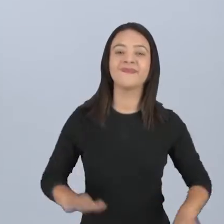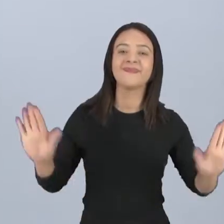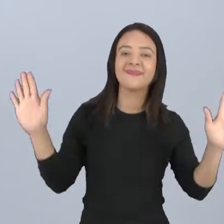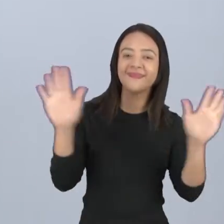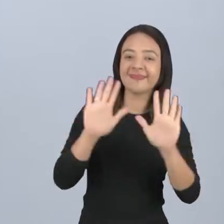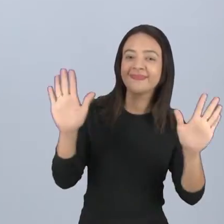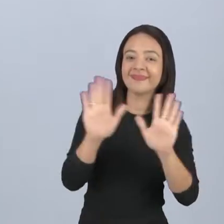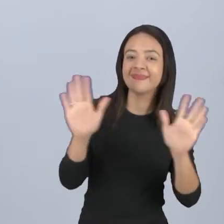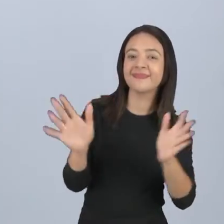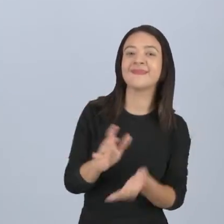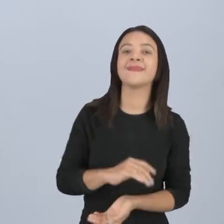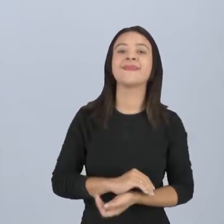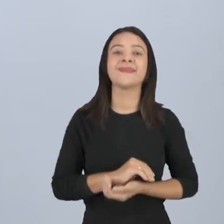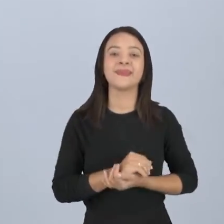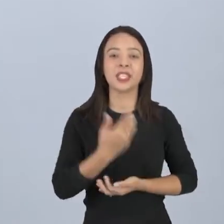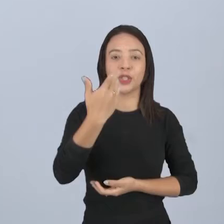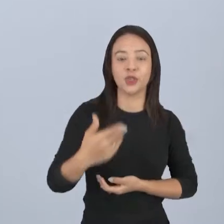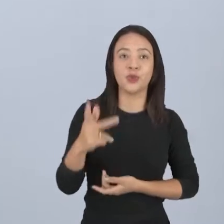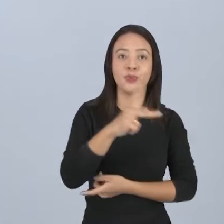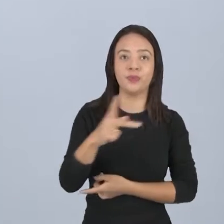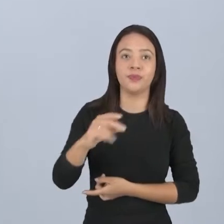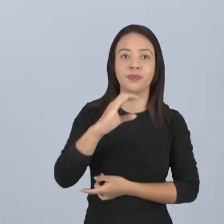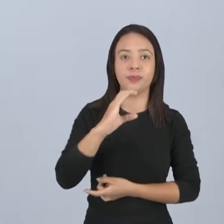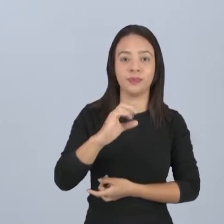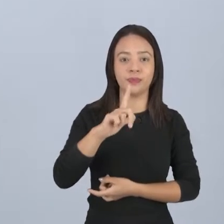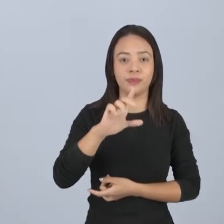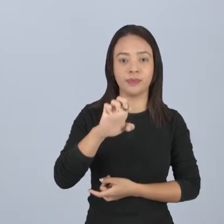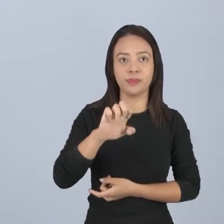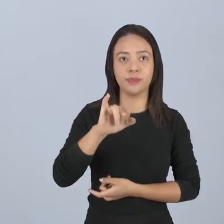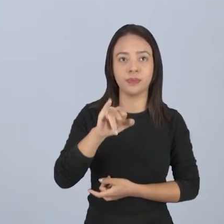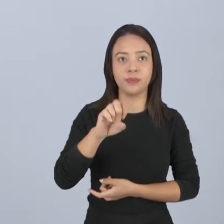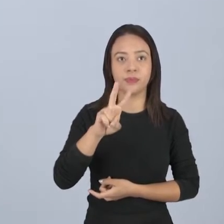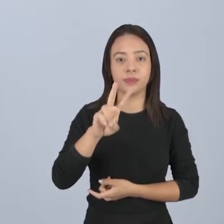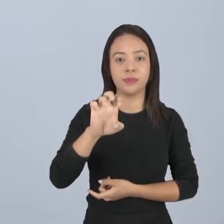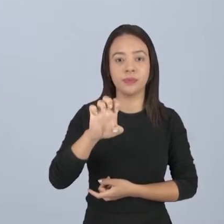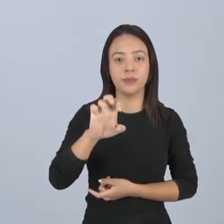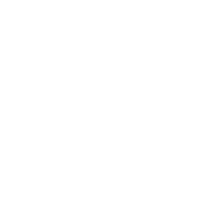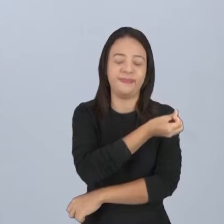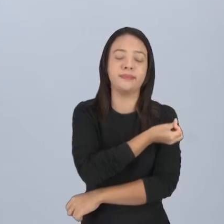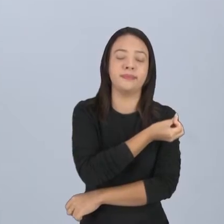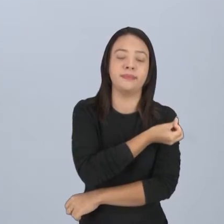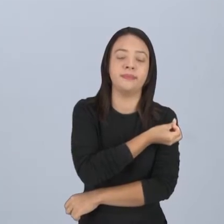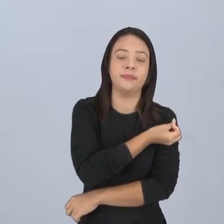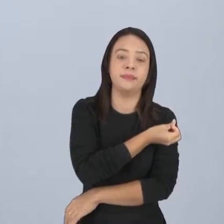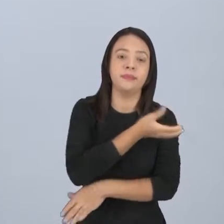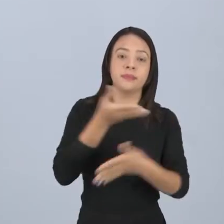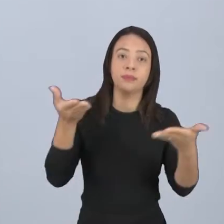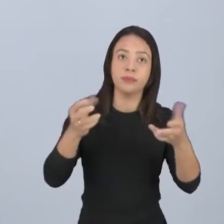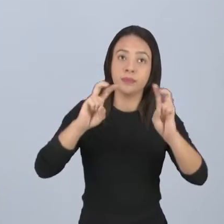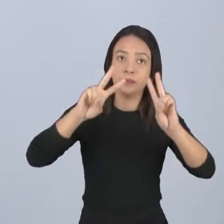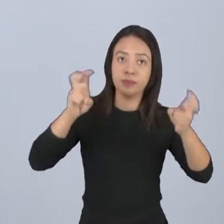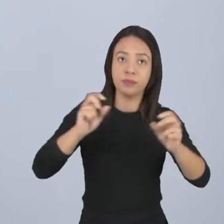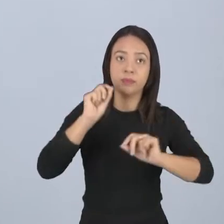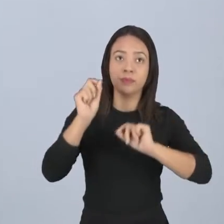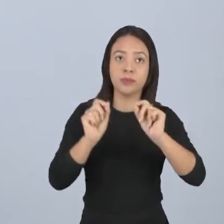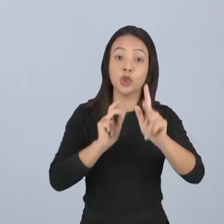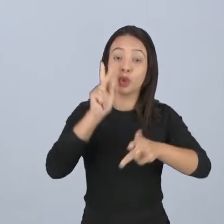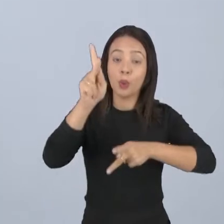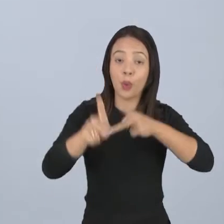Olá pessoal, eu sou o professor Cleivson e estamos de volta, né? E hoje nós iremos falar sobre os